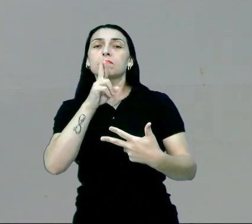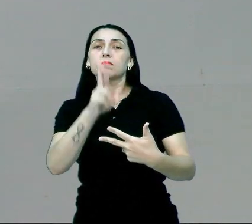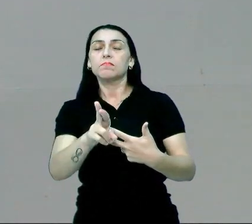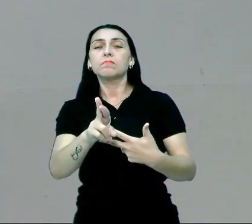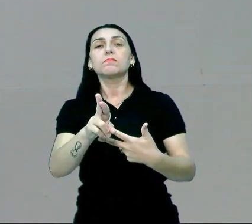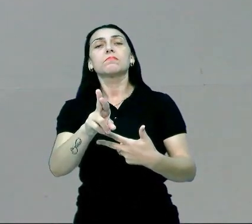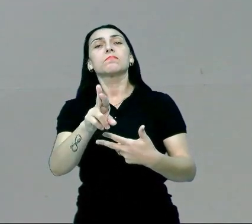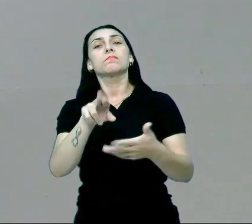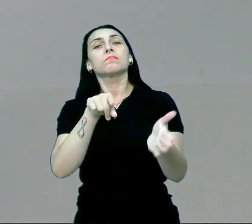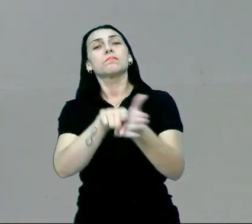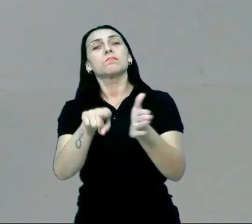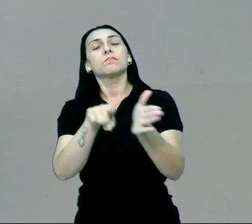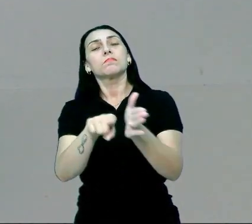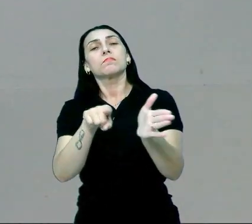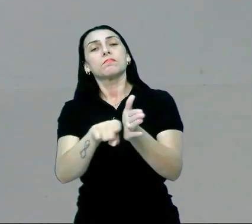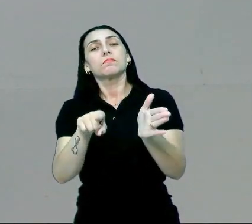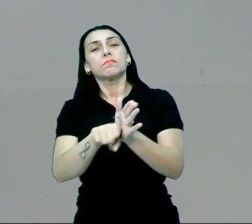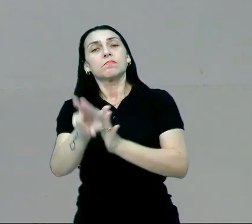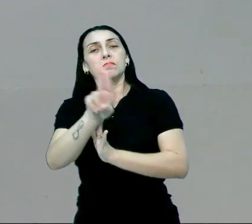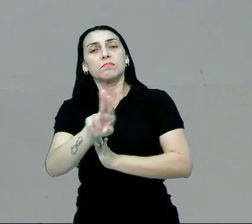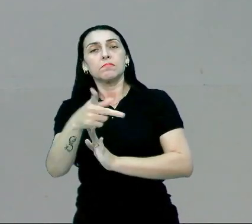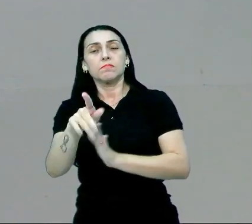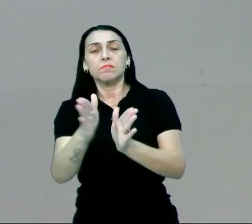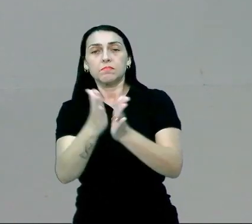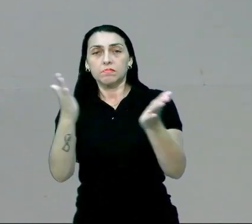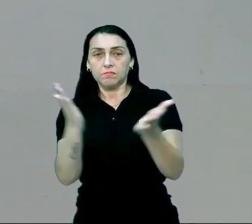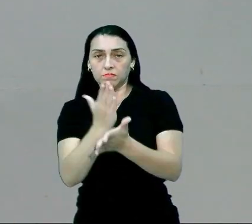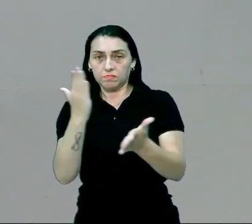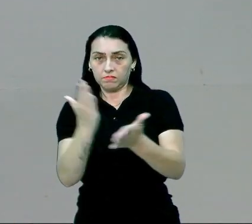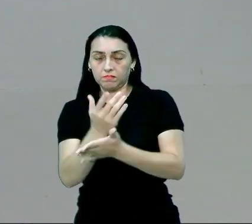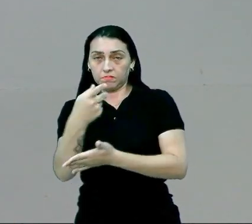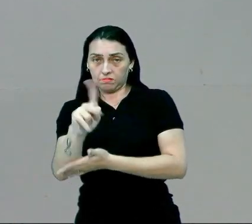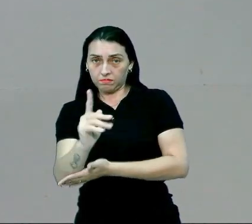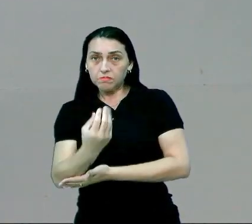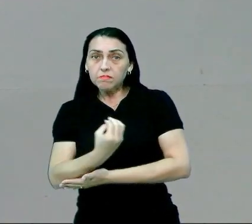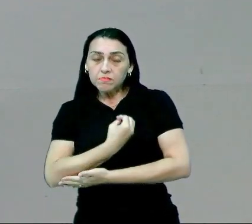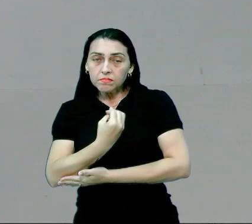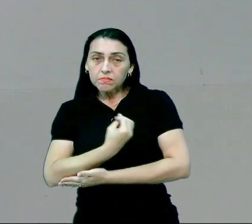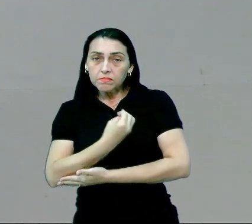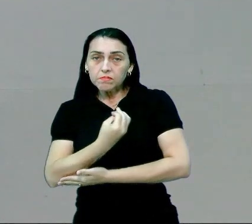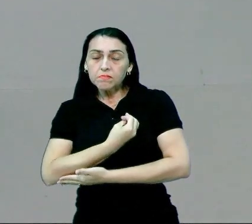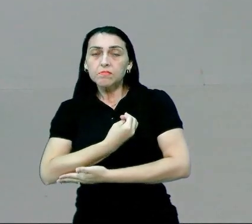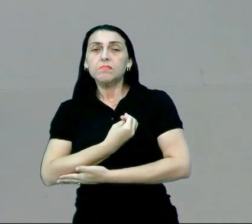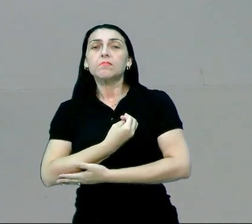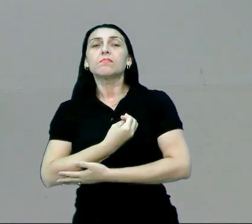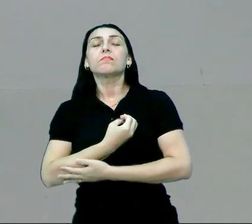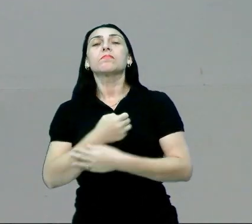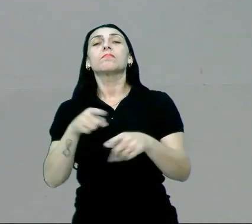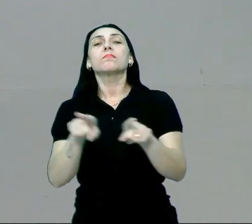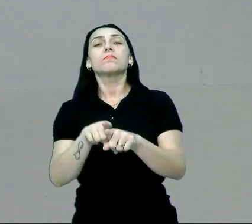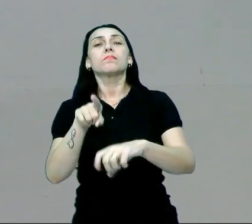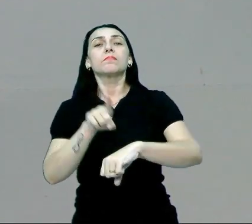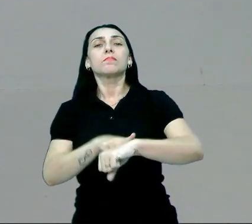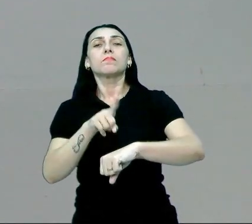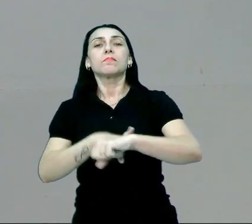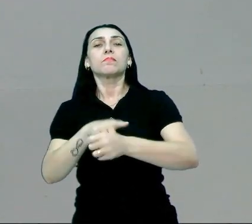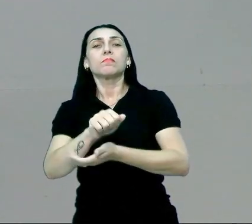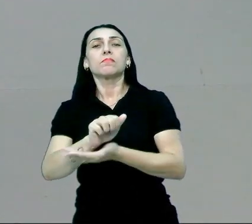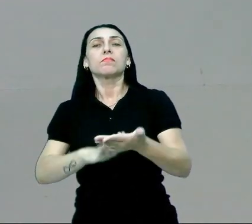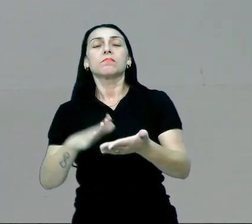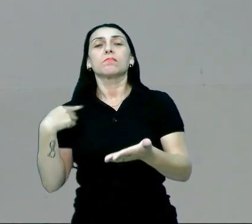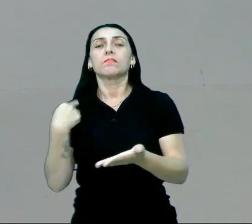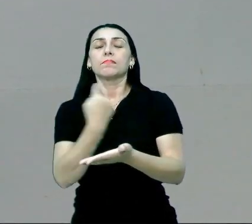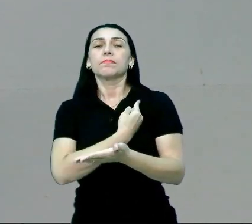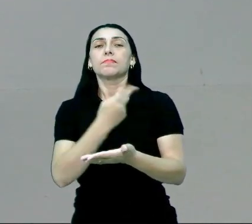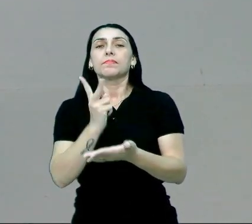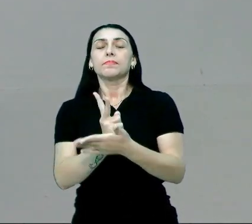das questões usando o seu livro de onde você estiver. E, além disso, no momento do nosso